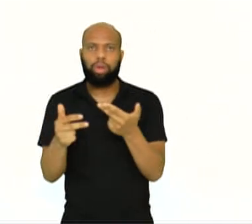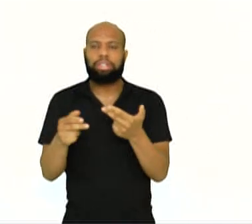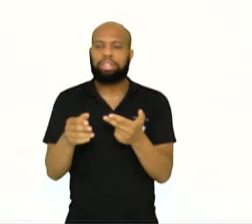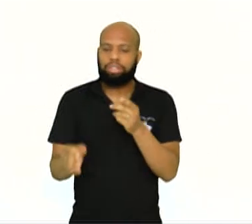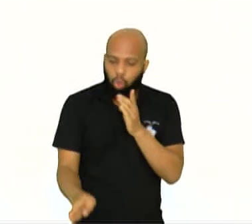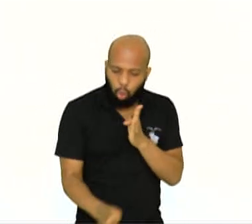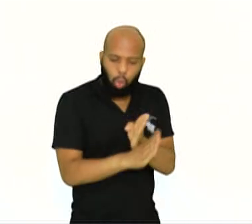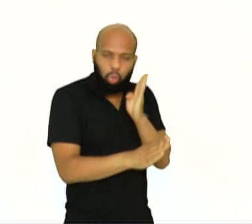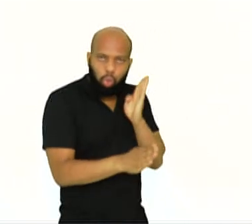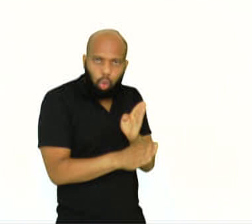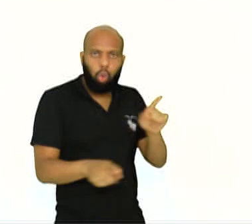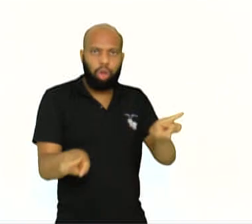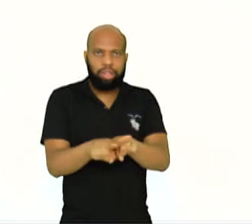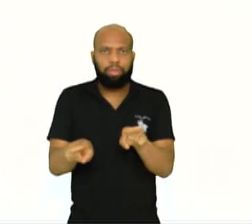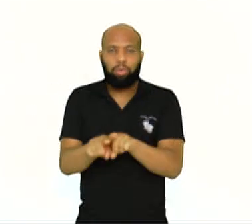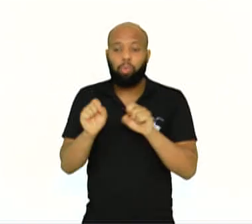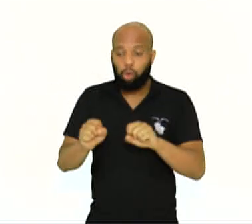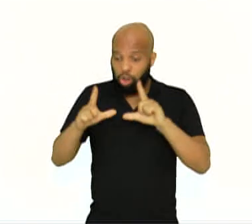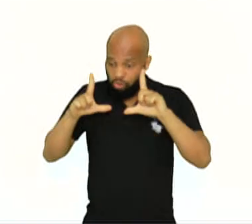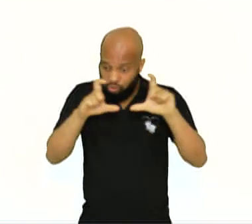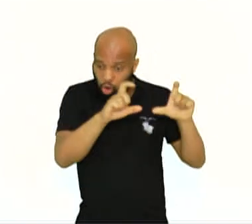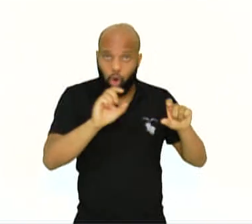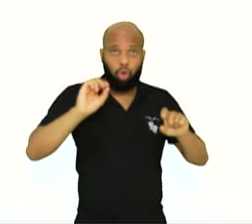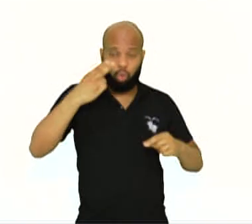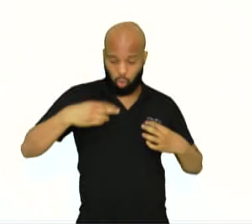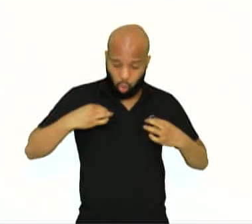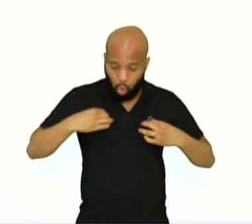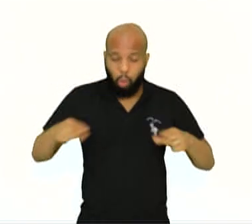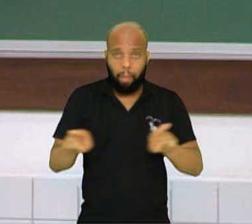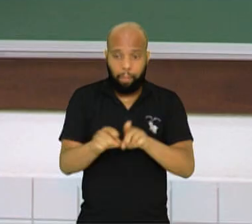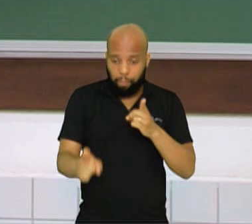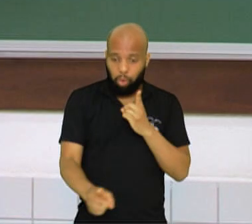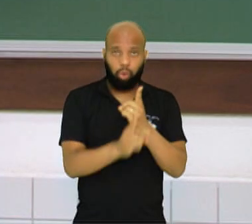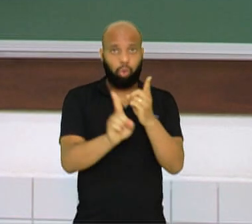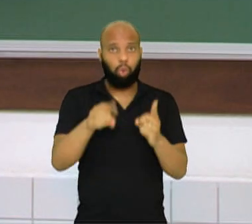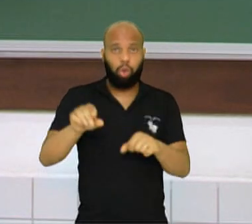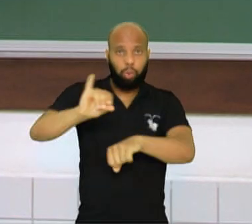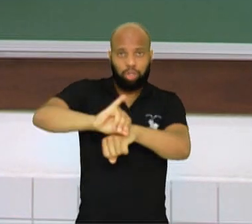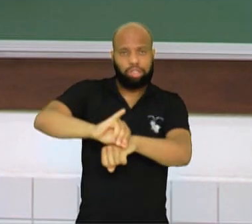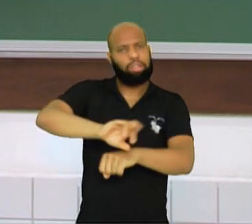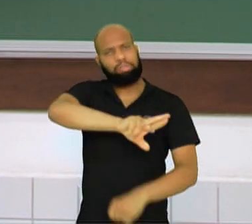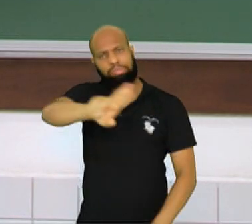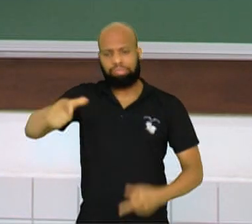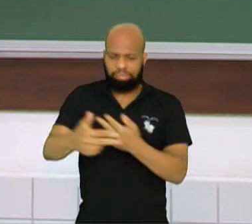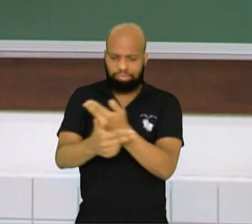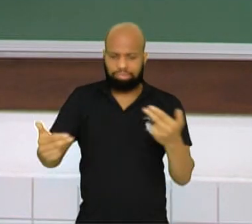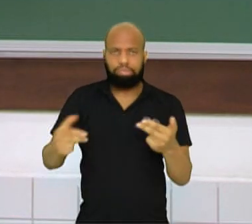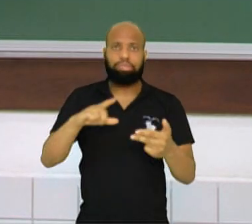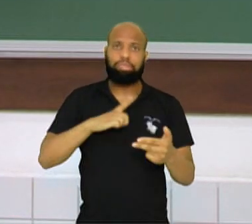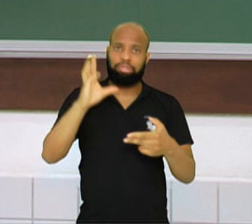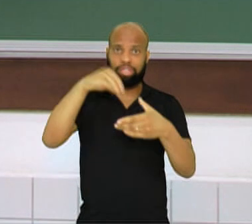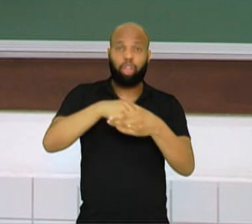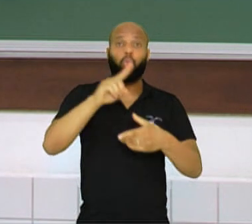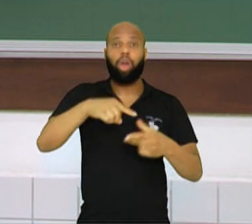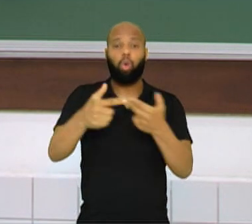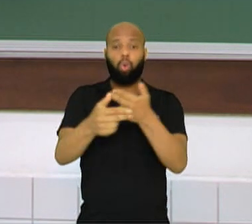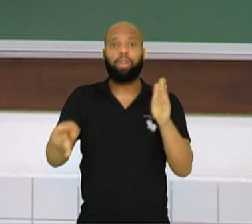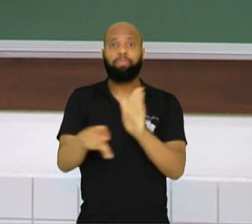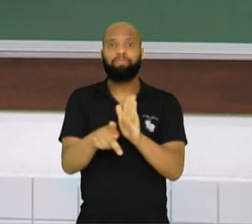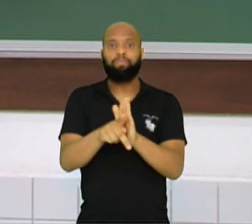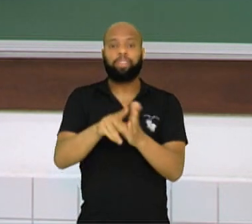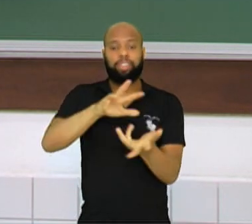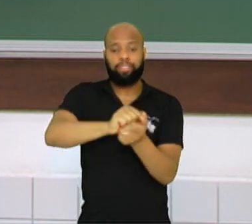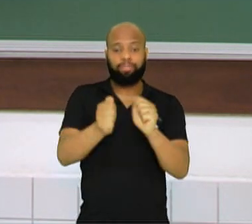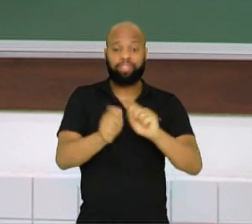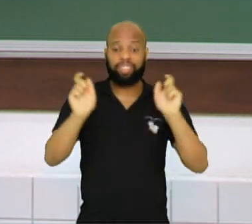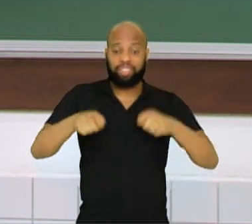ser roupas, podem ser fotografias. Então, são vários objetos, adornos, são elementos materiais e